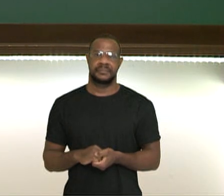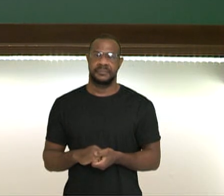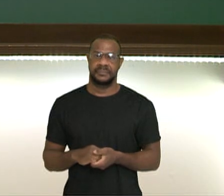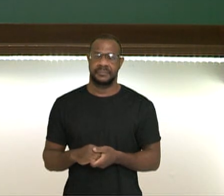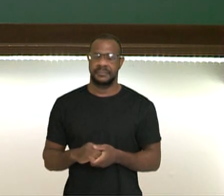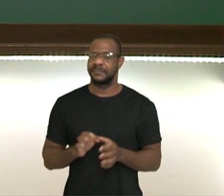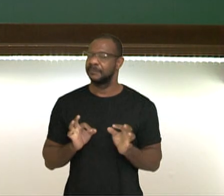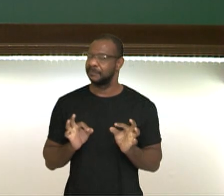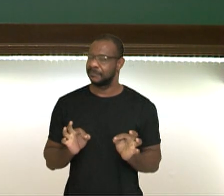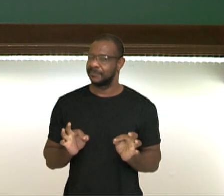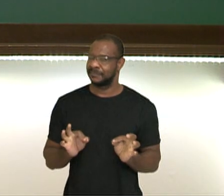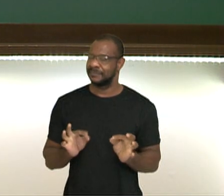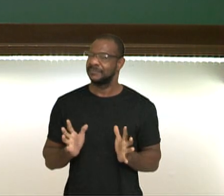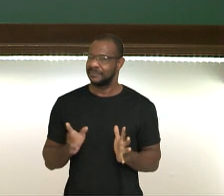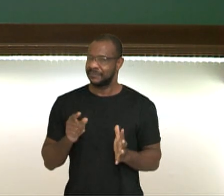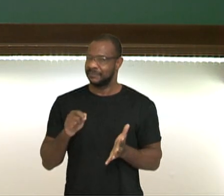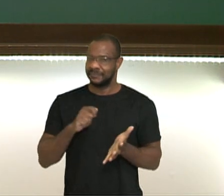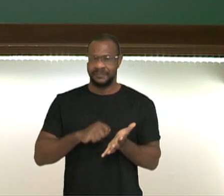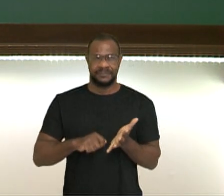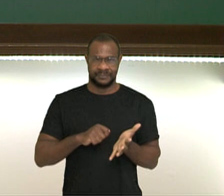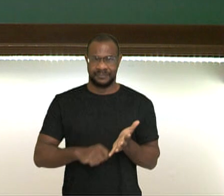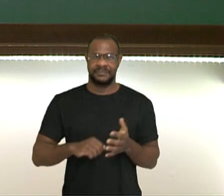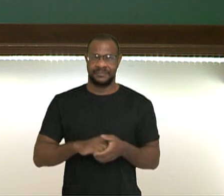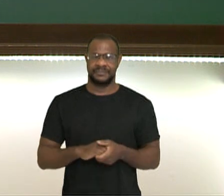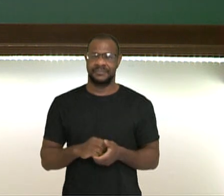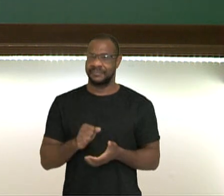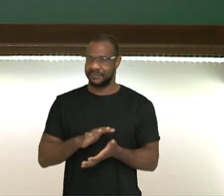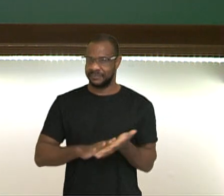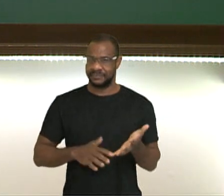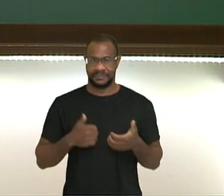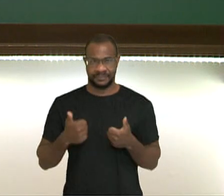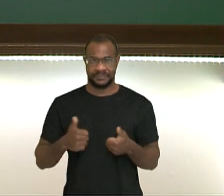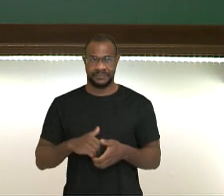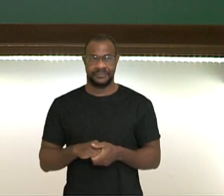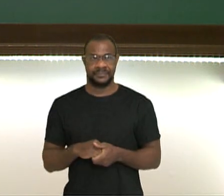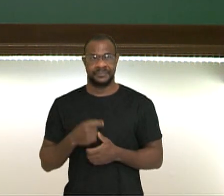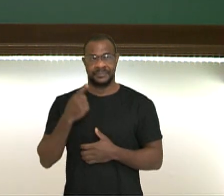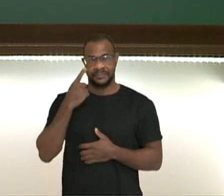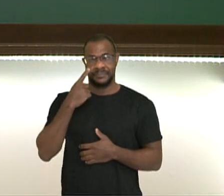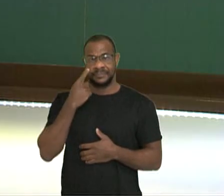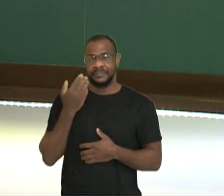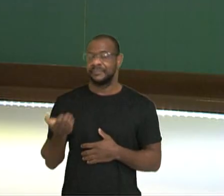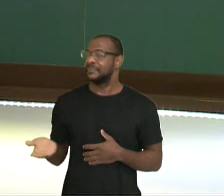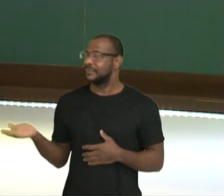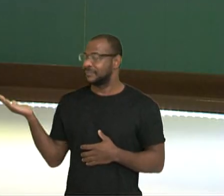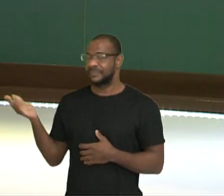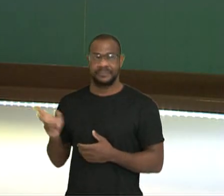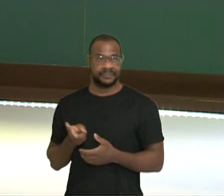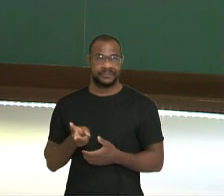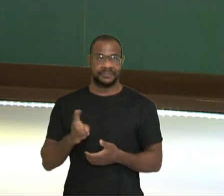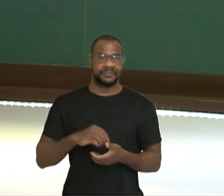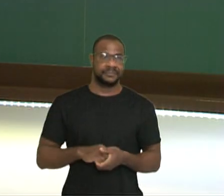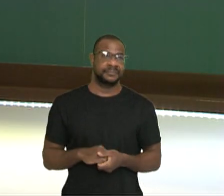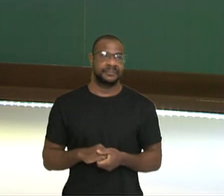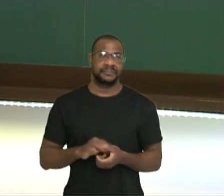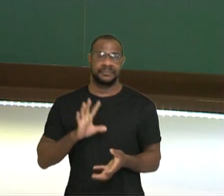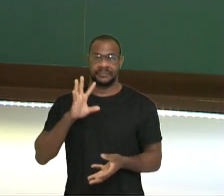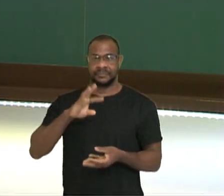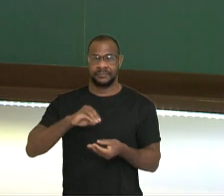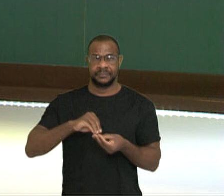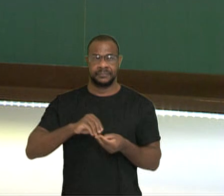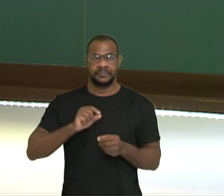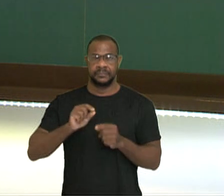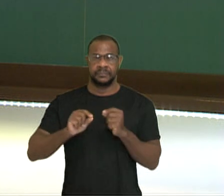Com certeza ficou muito caprichado, né, essa atividade de vocês. Então, vamos continuar. Então, retomando aqui, o que